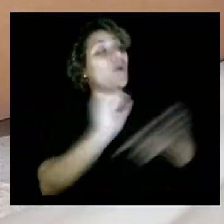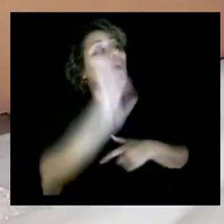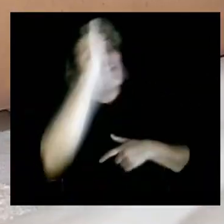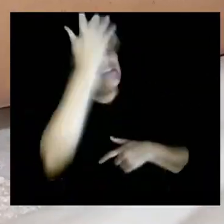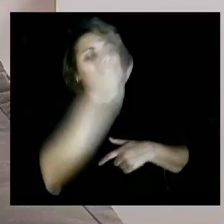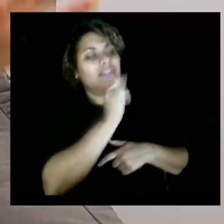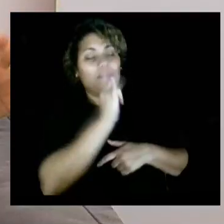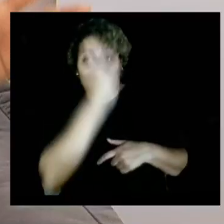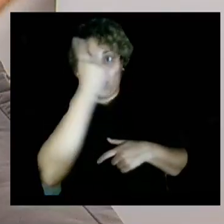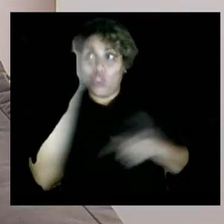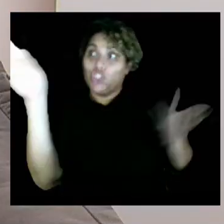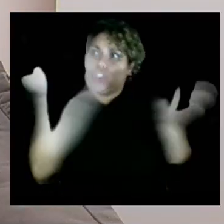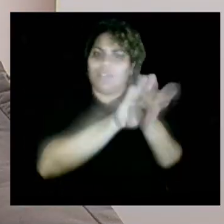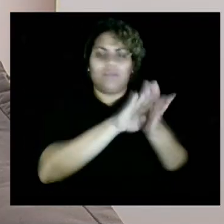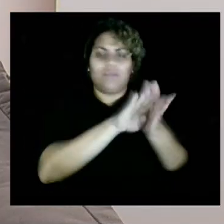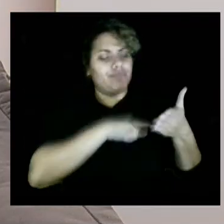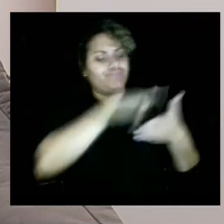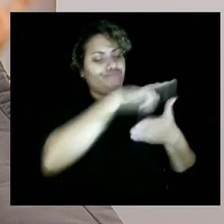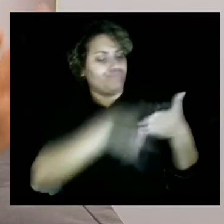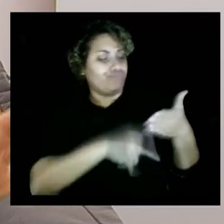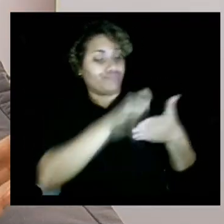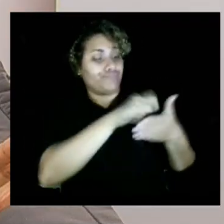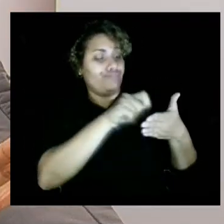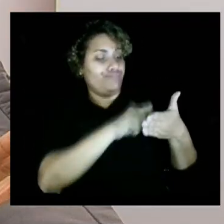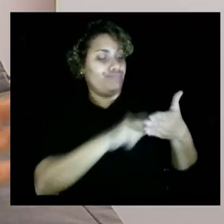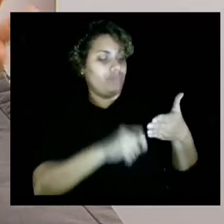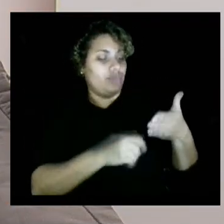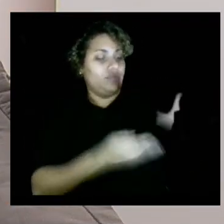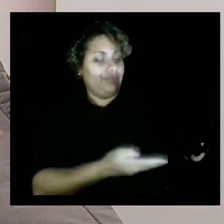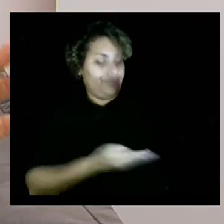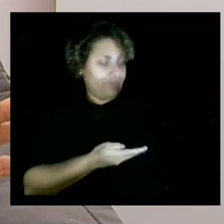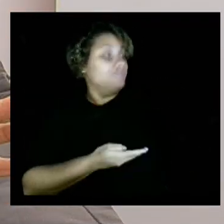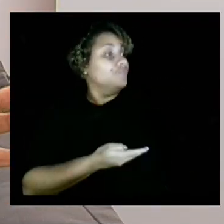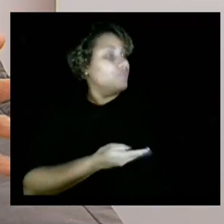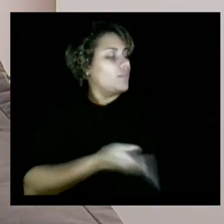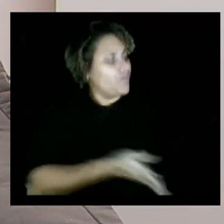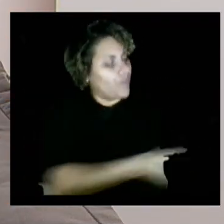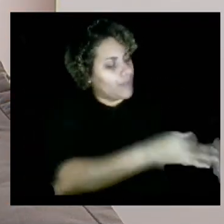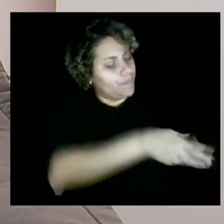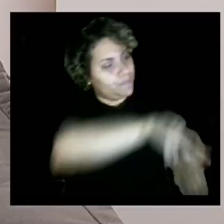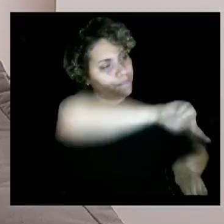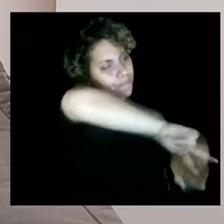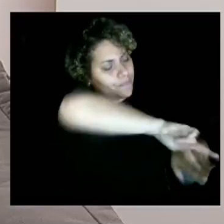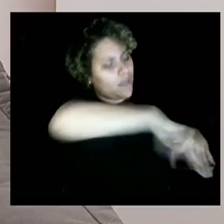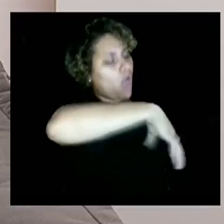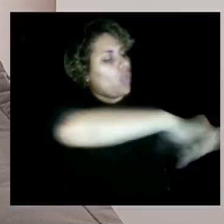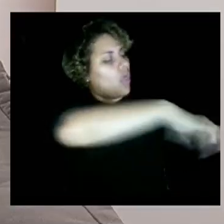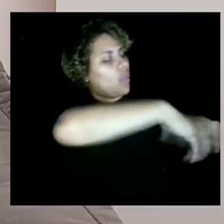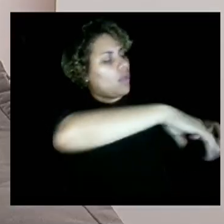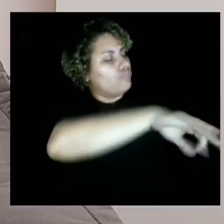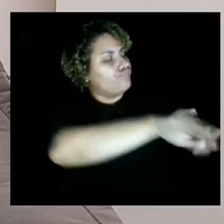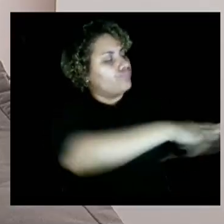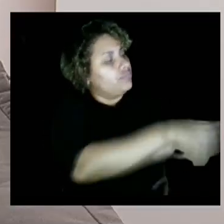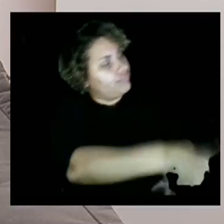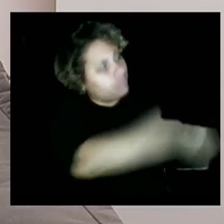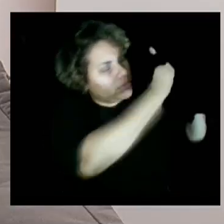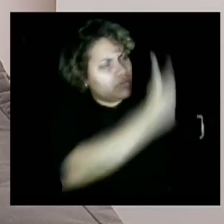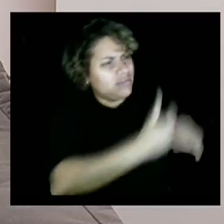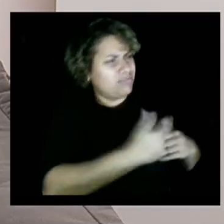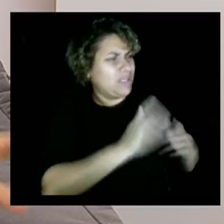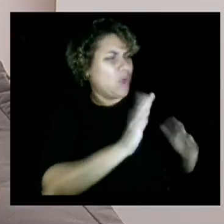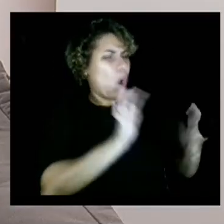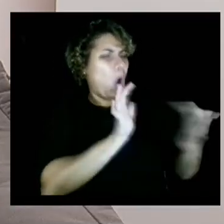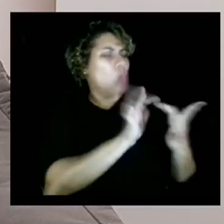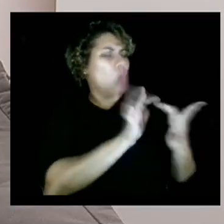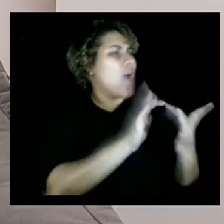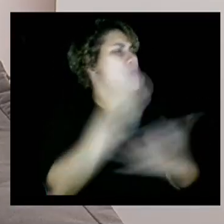pessoa olha, ela entra na maca, deita e pronto, acabou. E ali ela sai. Mas eu não tenho aquele contato de entender o que está